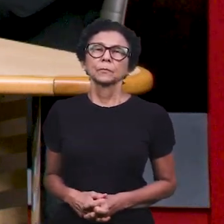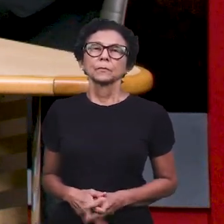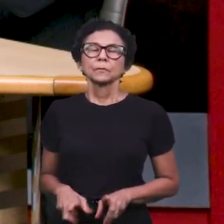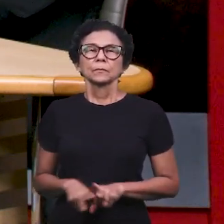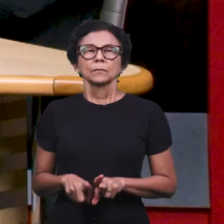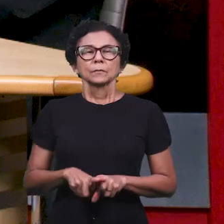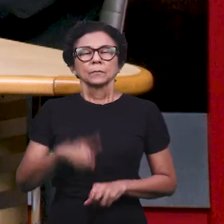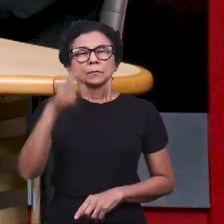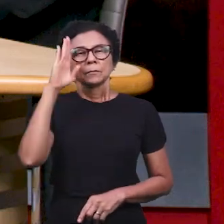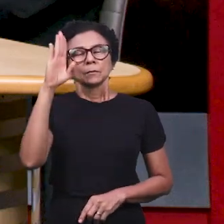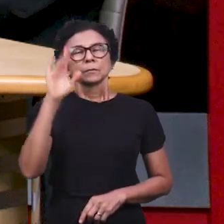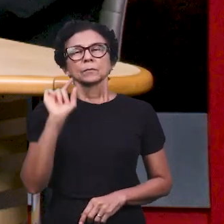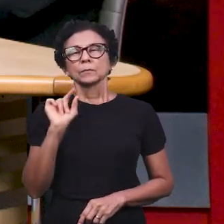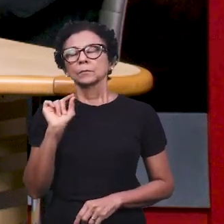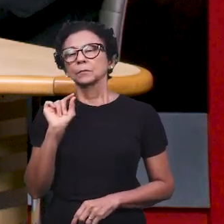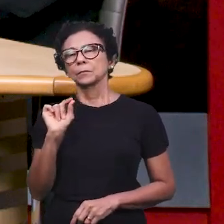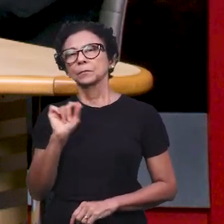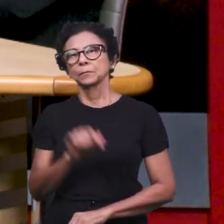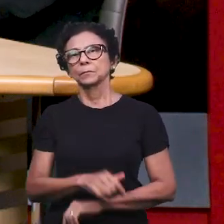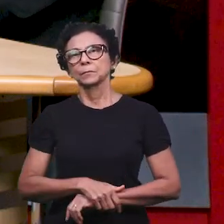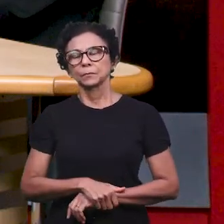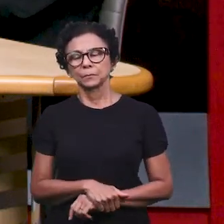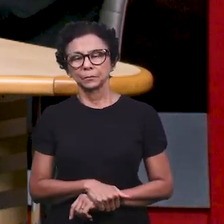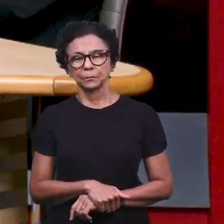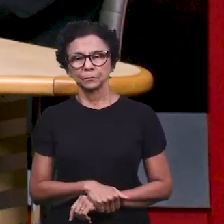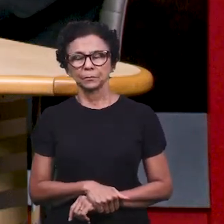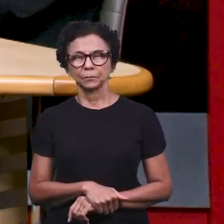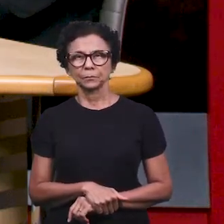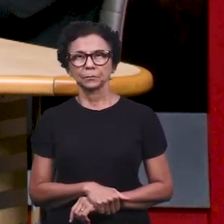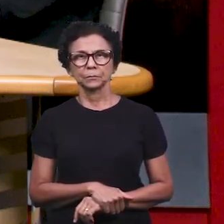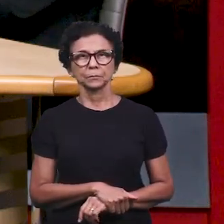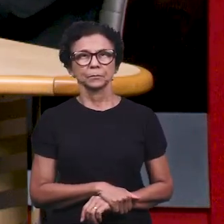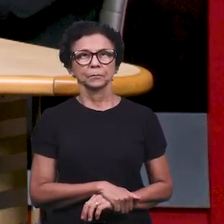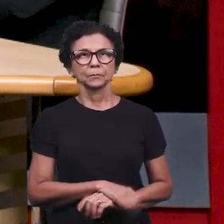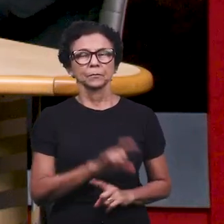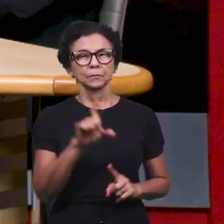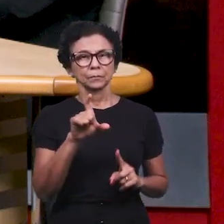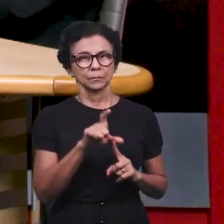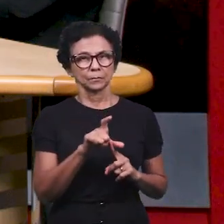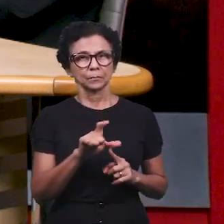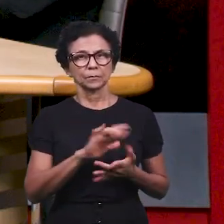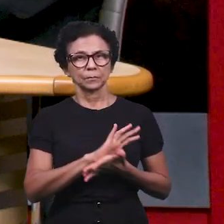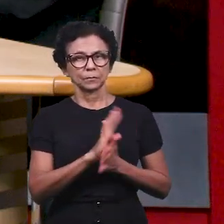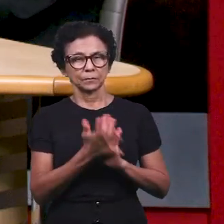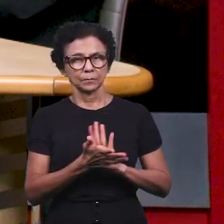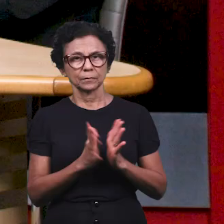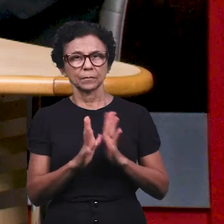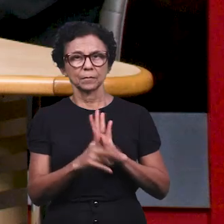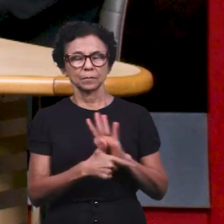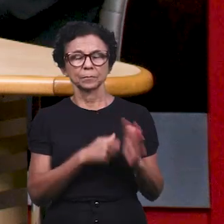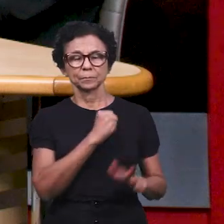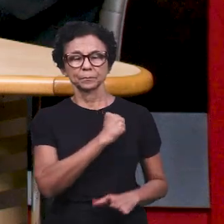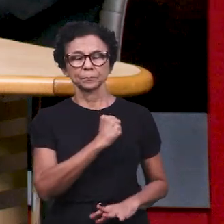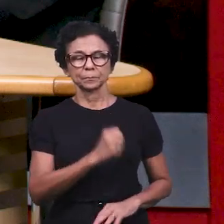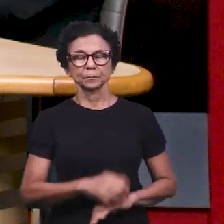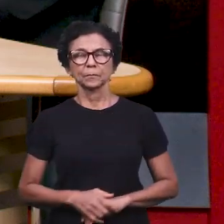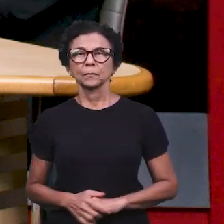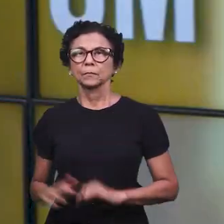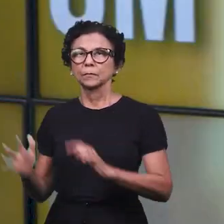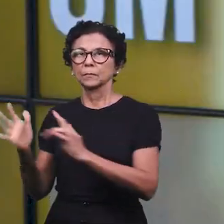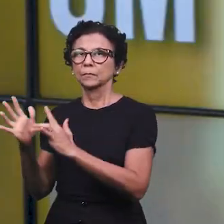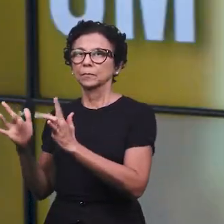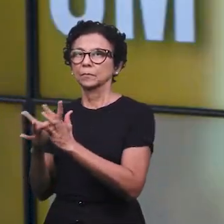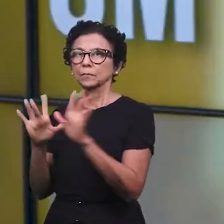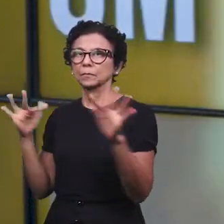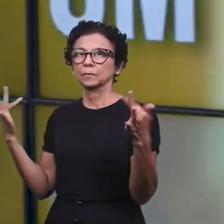esse ponto é fundamental, porque hoje o opositor ele veio para matar, roubar e destruir. Jesus ele